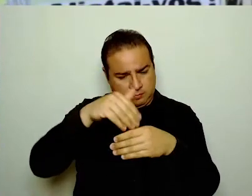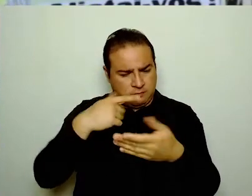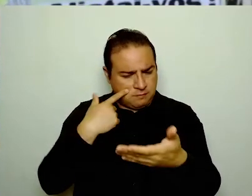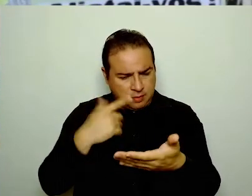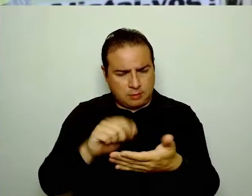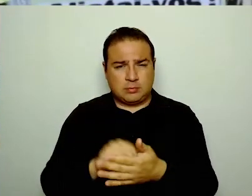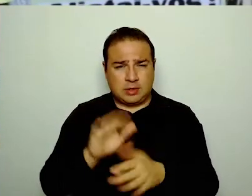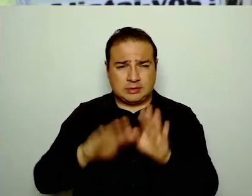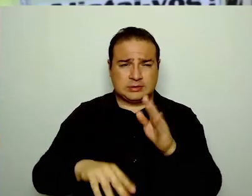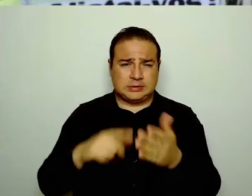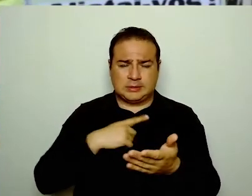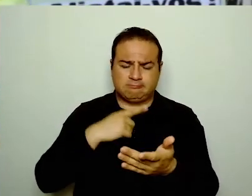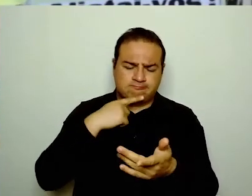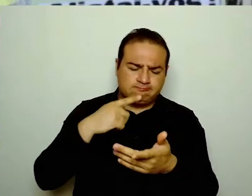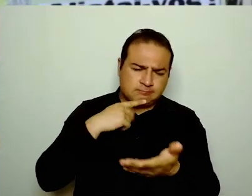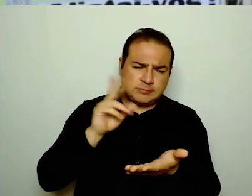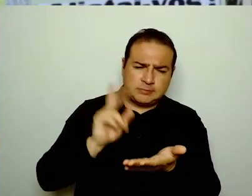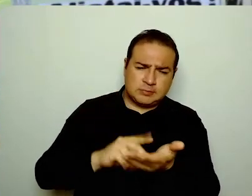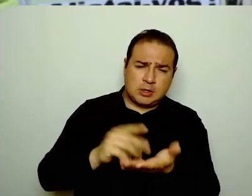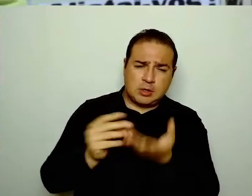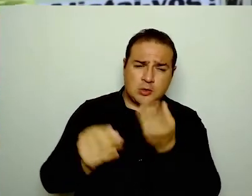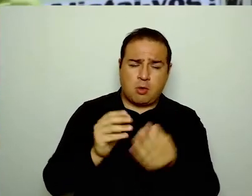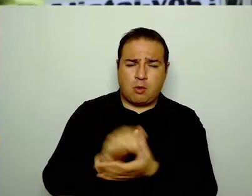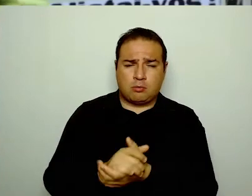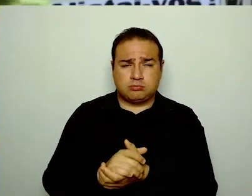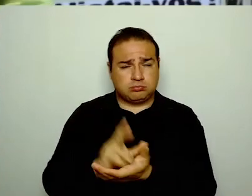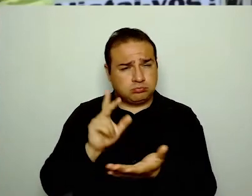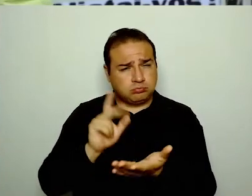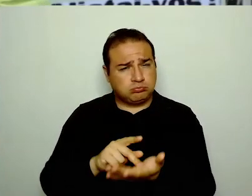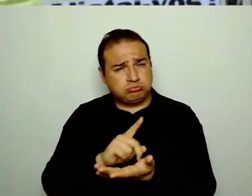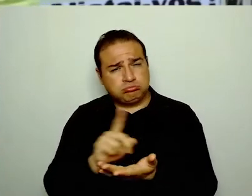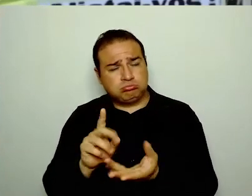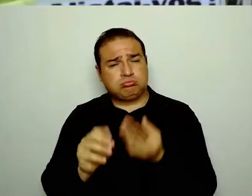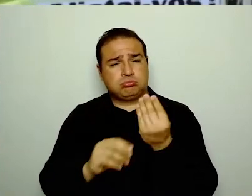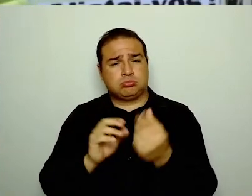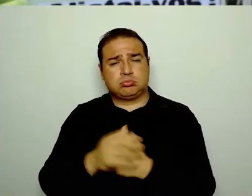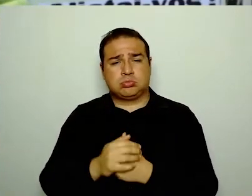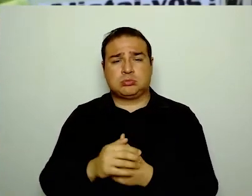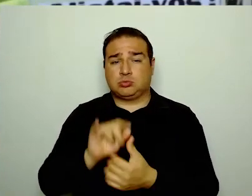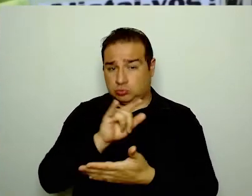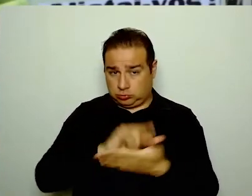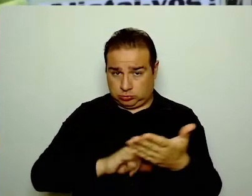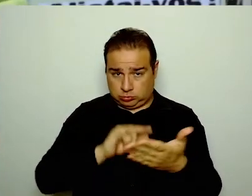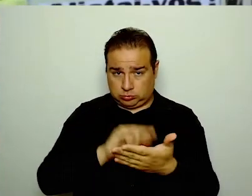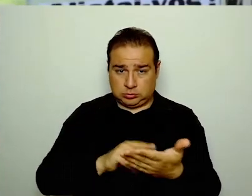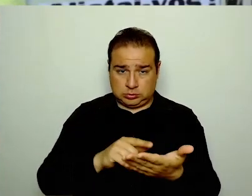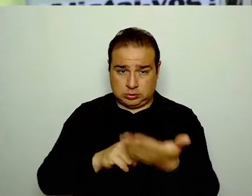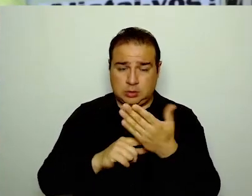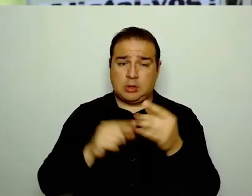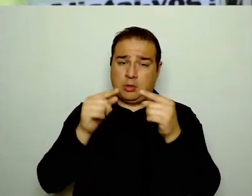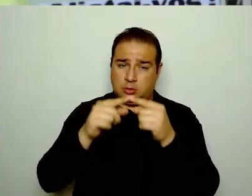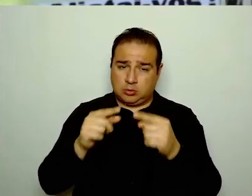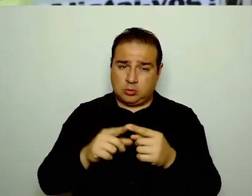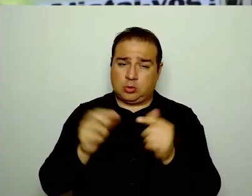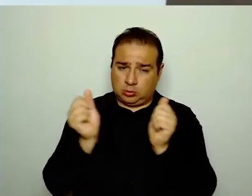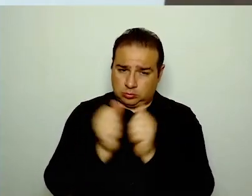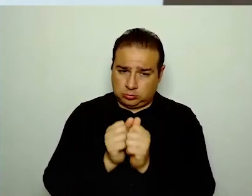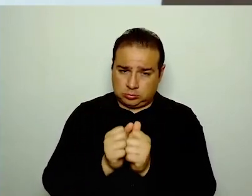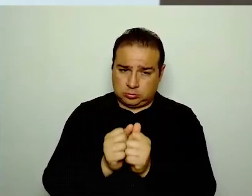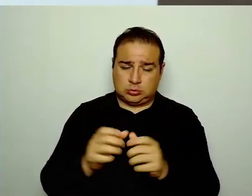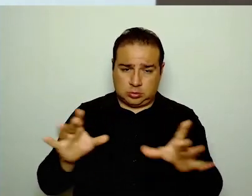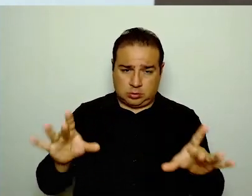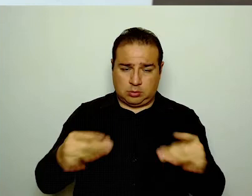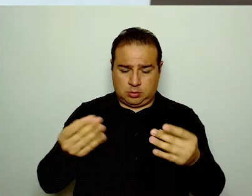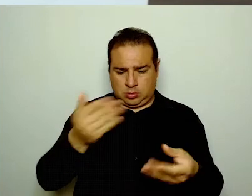do eleitor. Caso tivesse alguma dúvida acerca dessa veracidade, esse documento